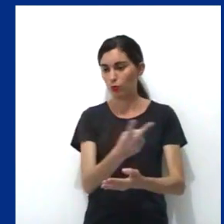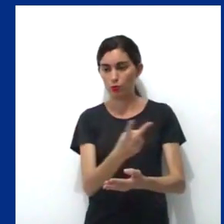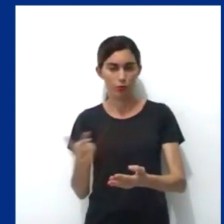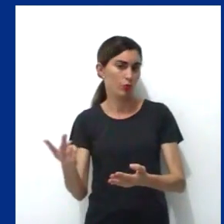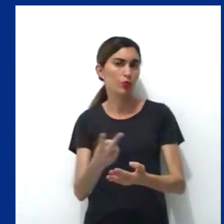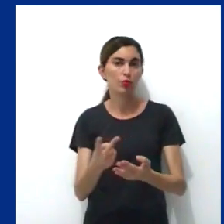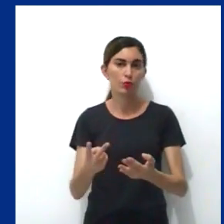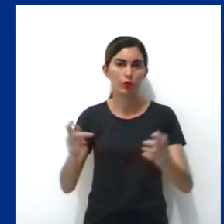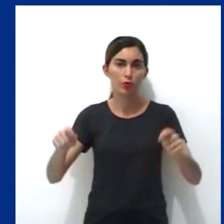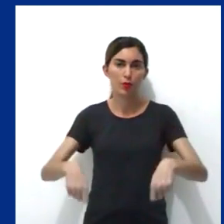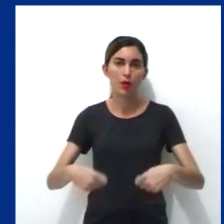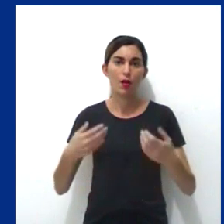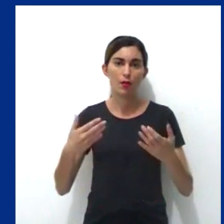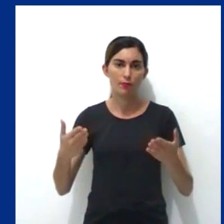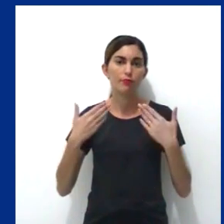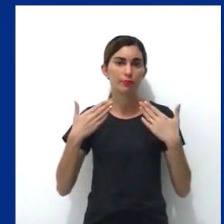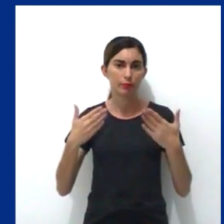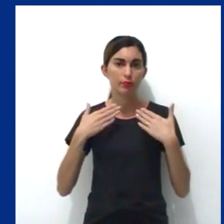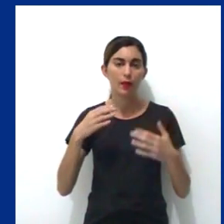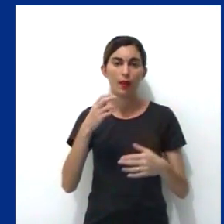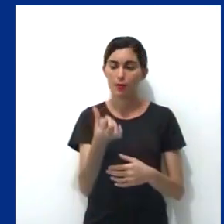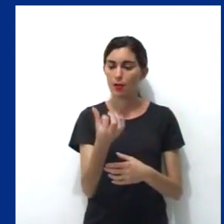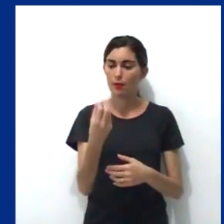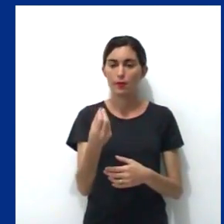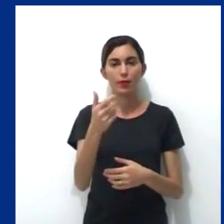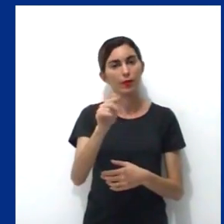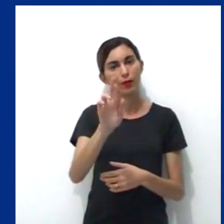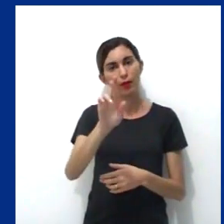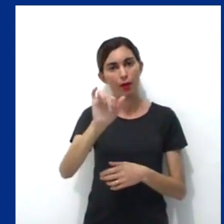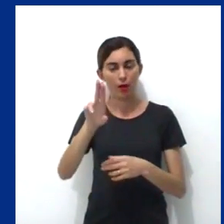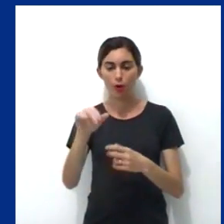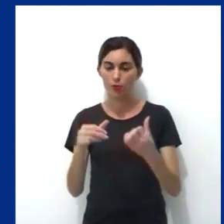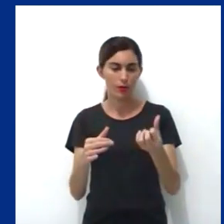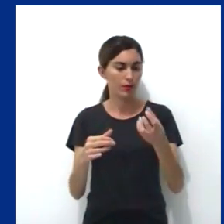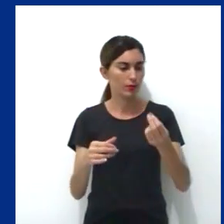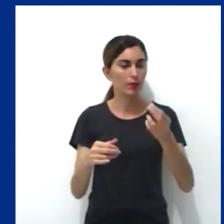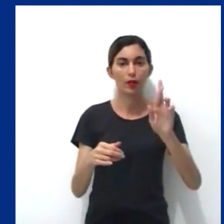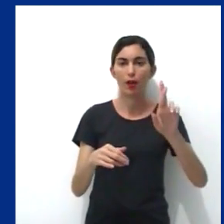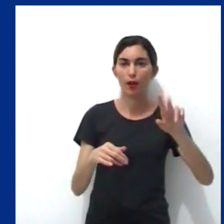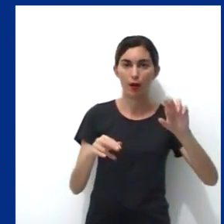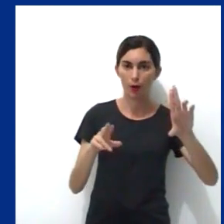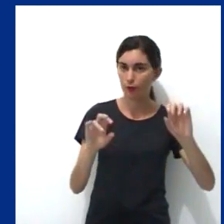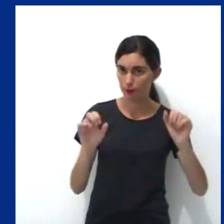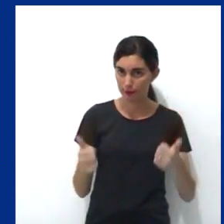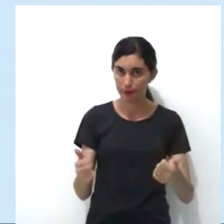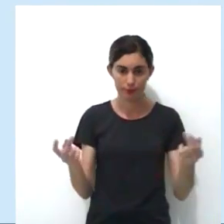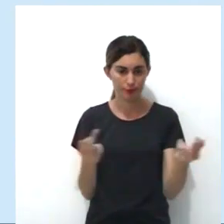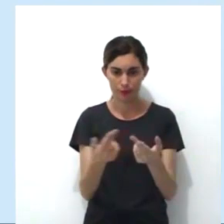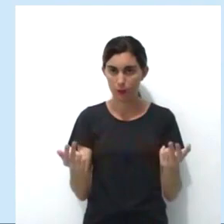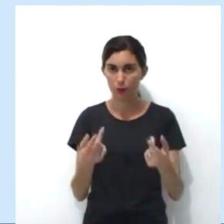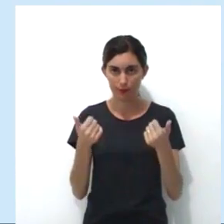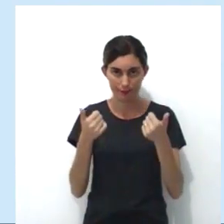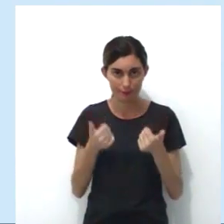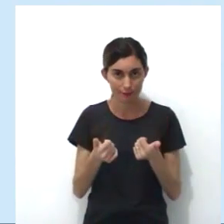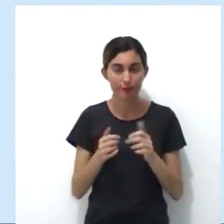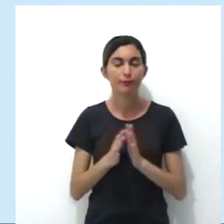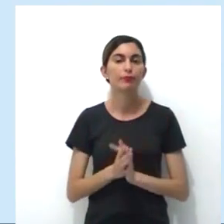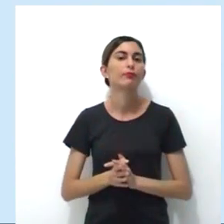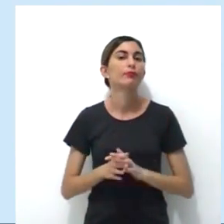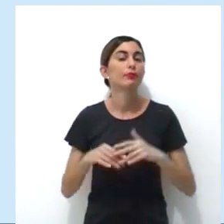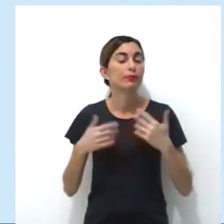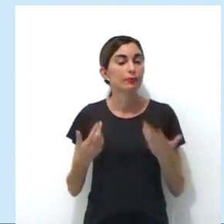ocorrer um equilíbrio térmico, em que as temperaturas entre eles vão se igualar. Então, na situação